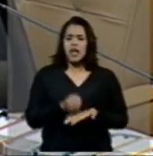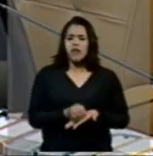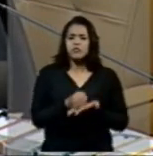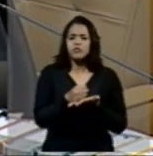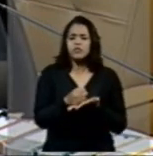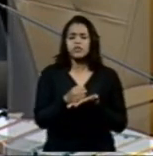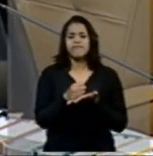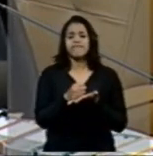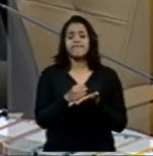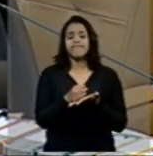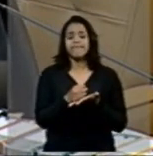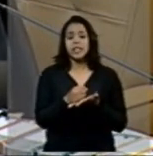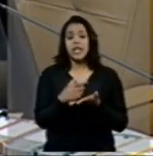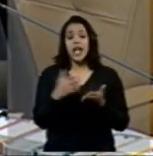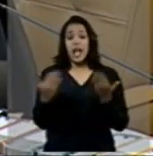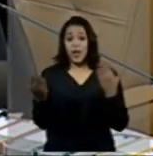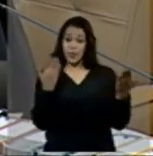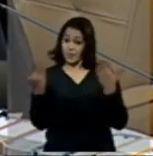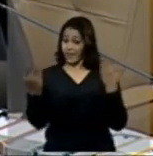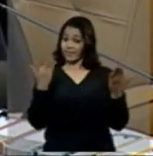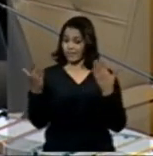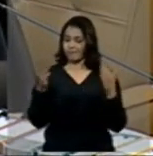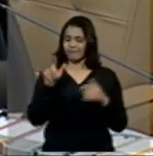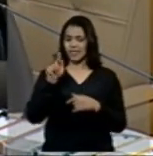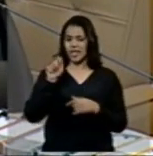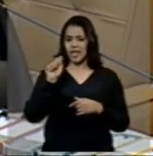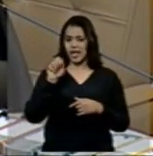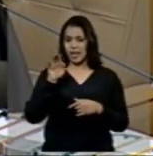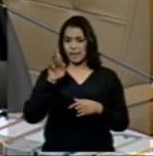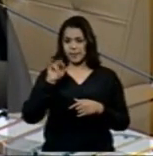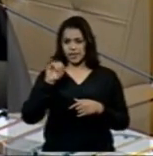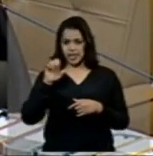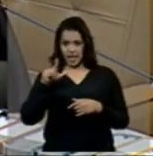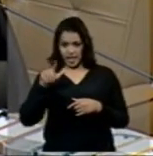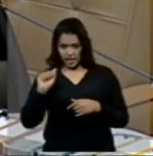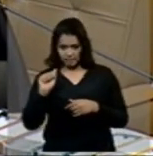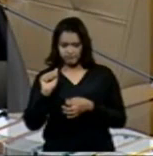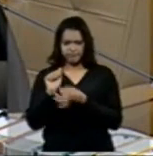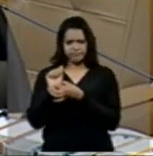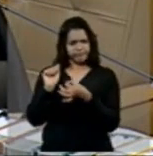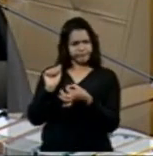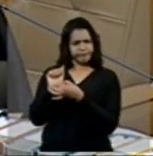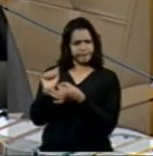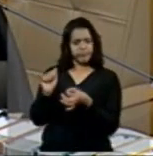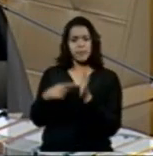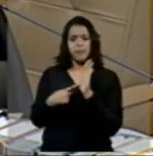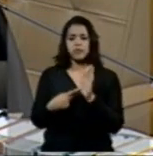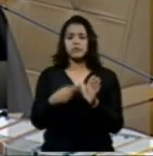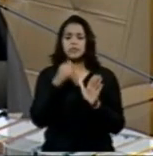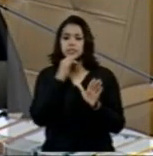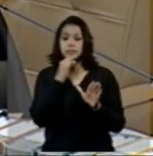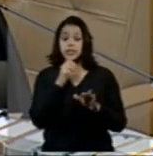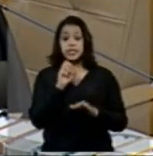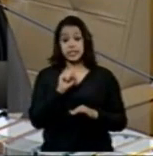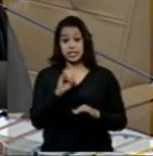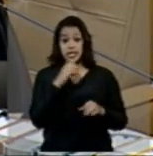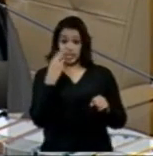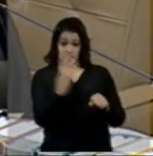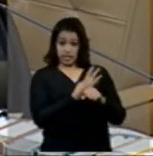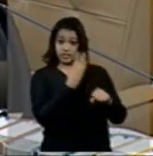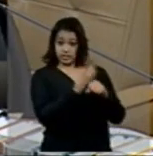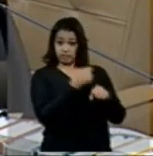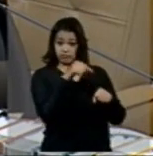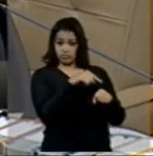a alegoria apresentada por Gabriela Neves Delgado e Helder Amorim ao demonstrarem que se a